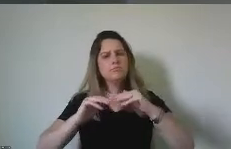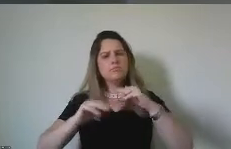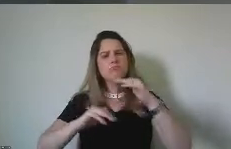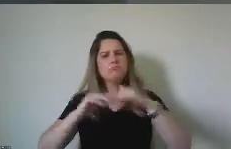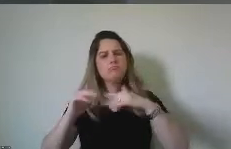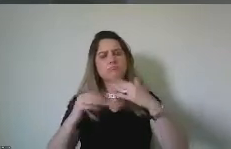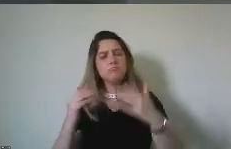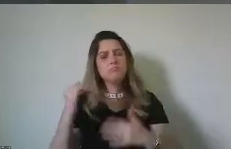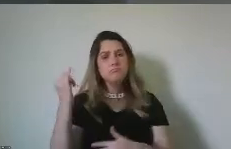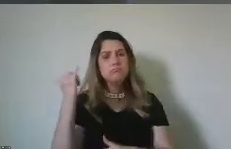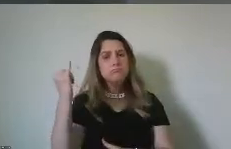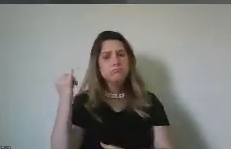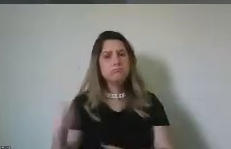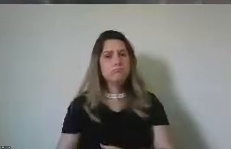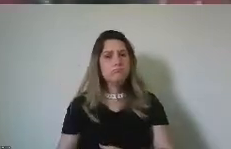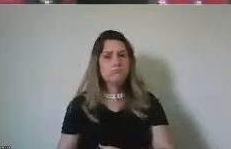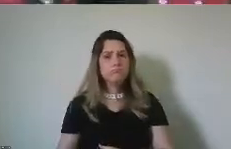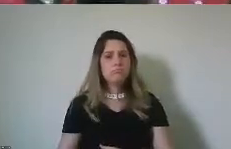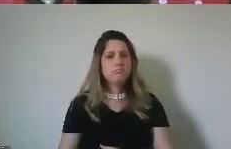diante